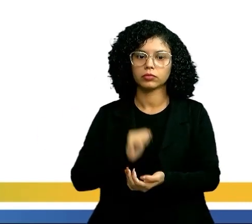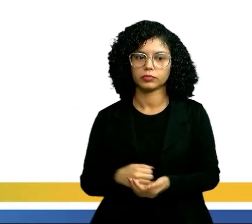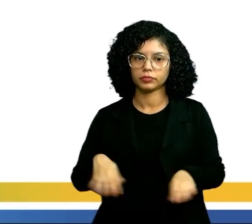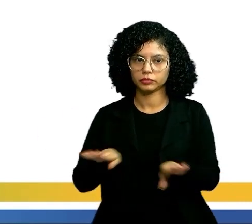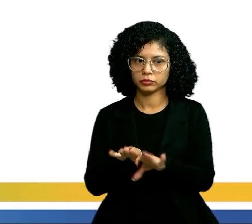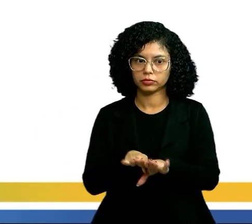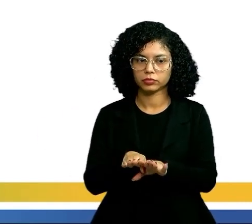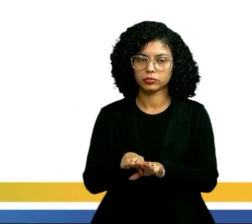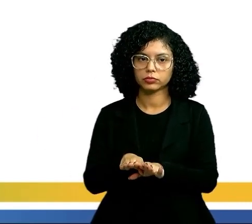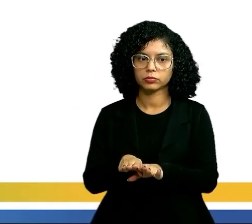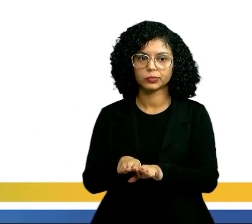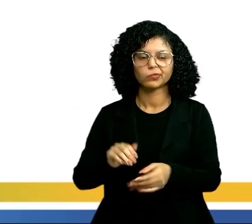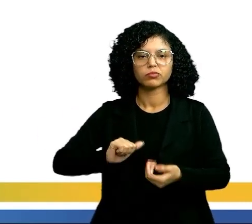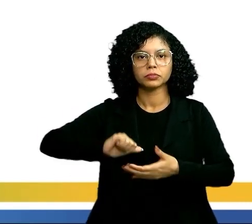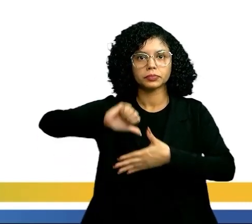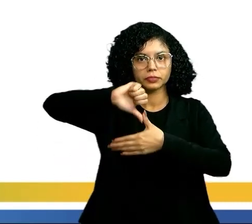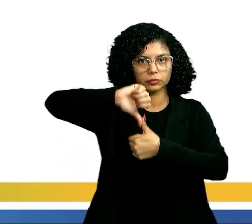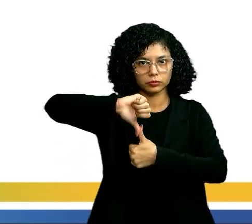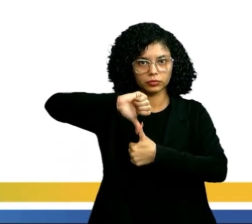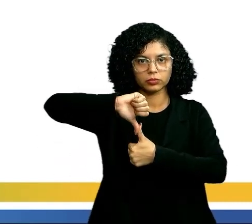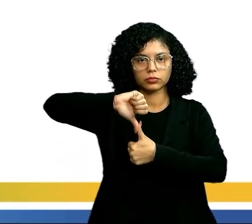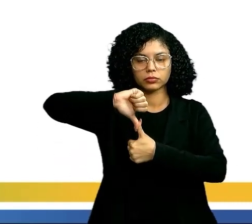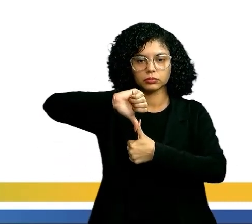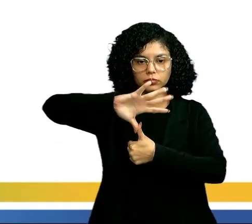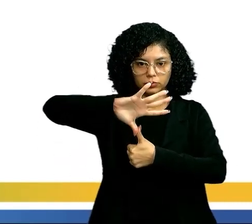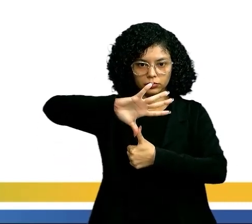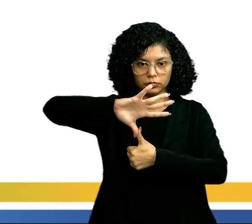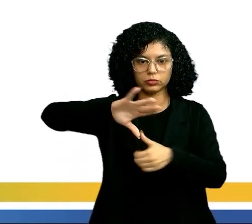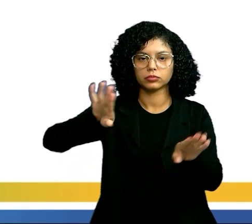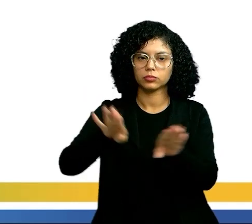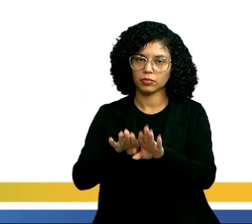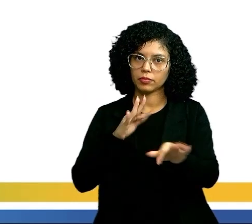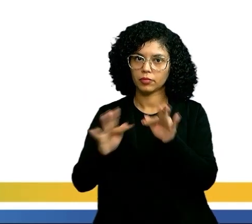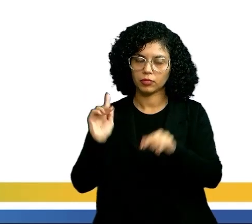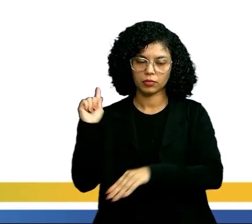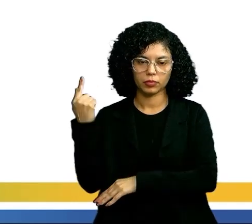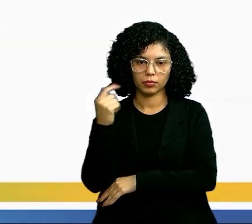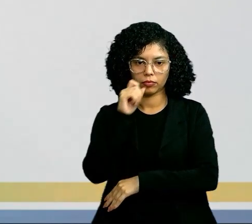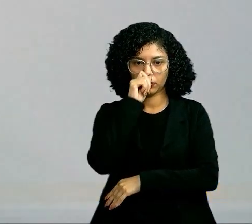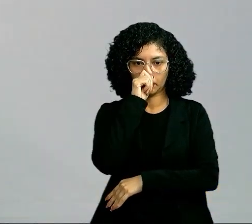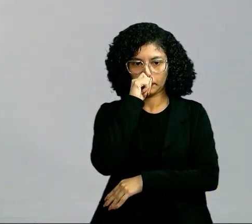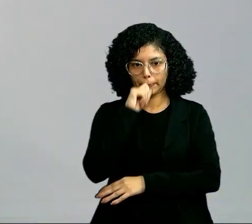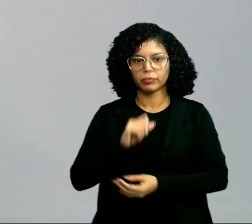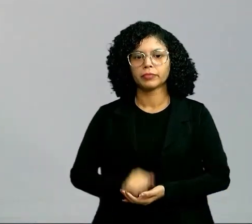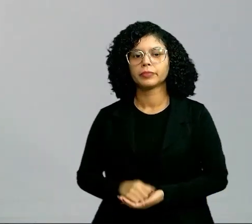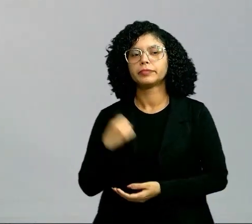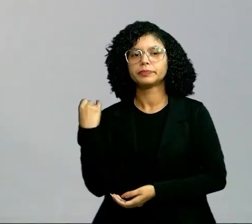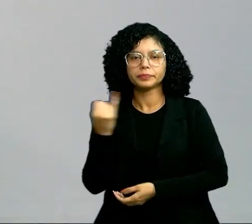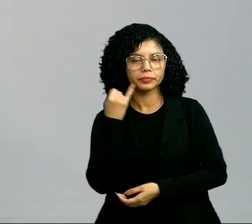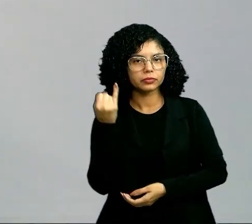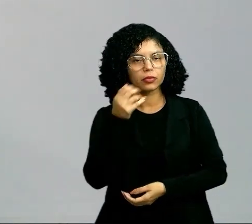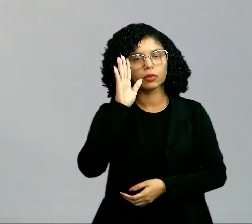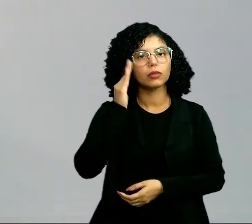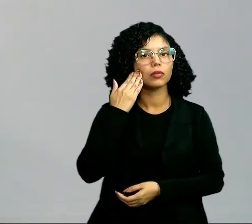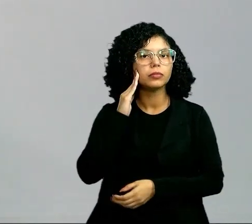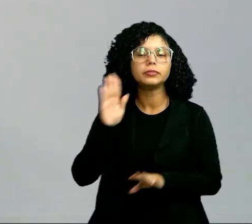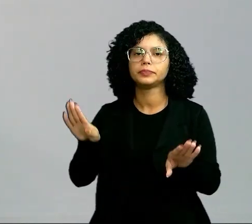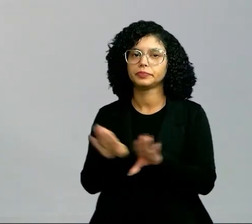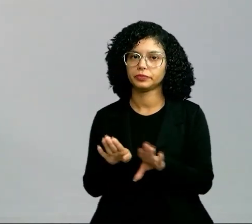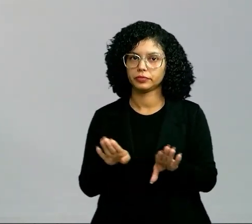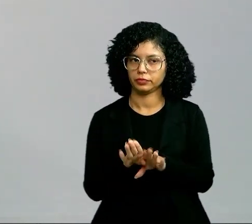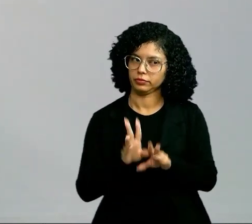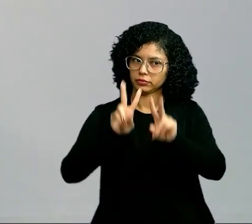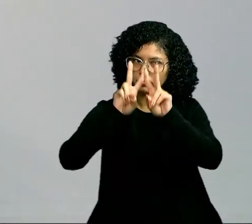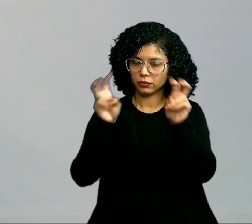Norte, Central e do Sul, como eu já disse, critérios físicos, tá? É importante a gente entender também,